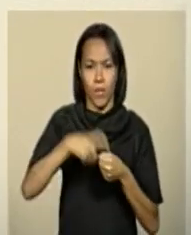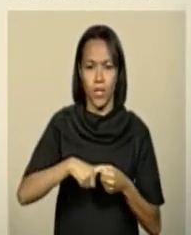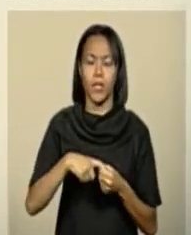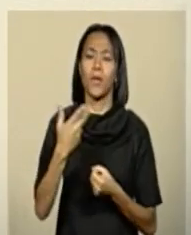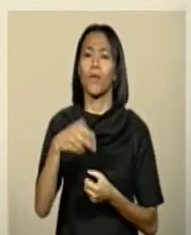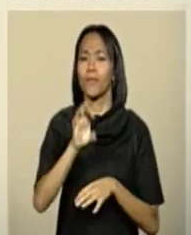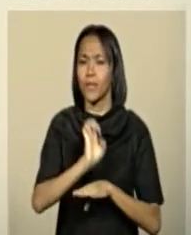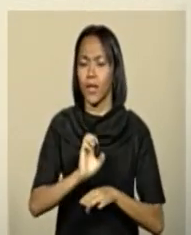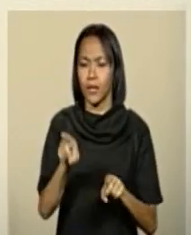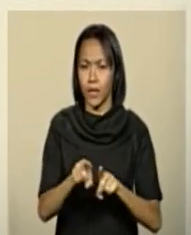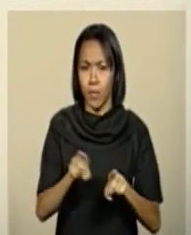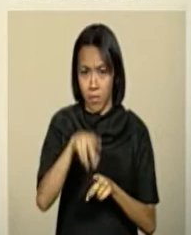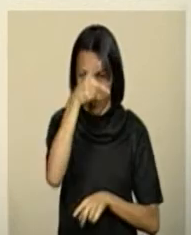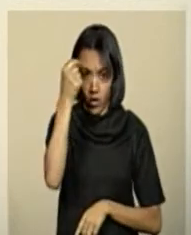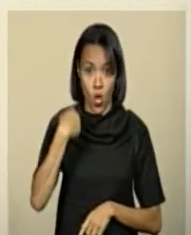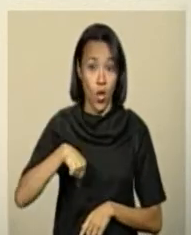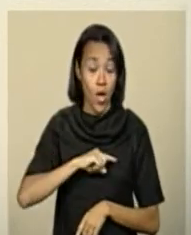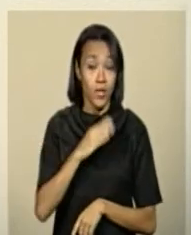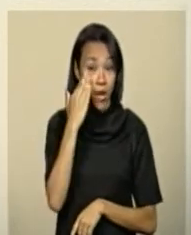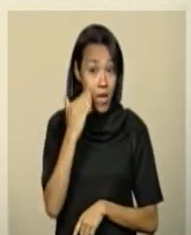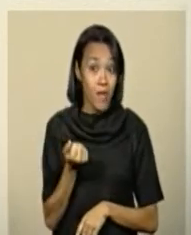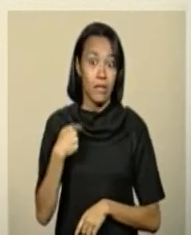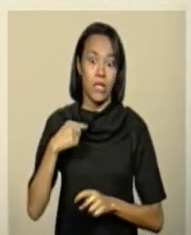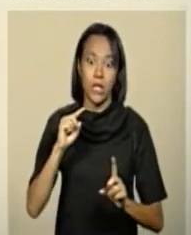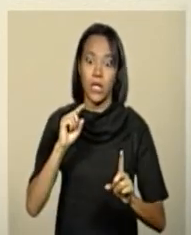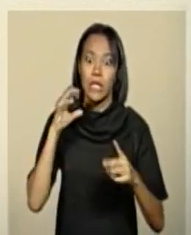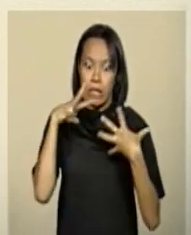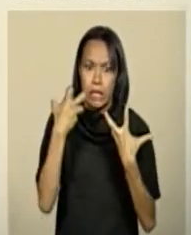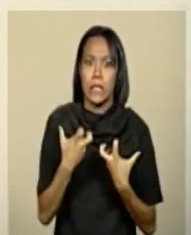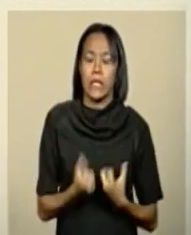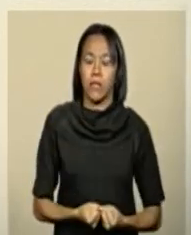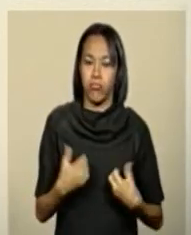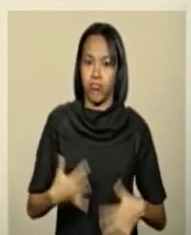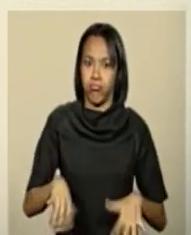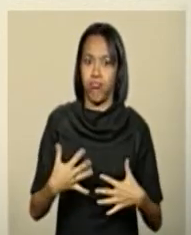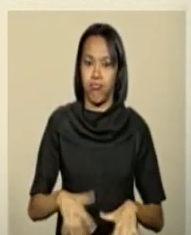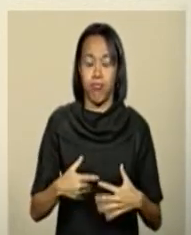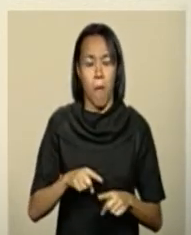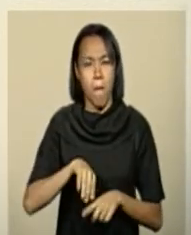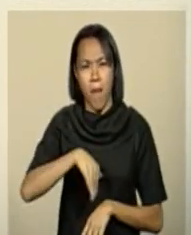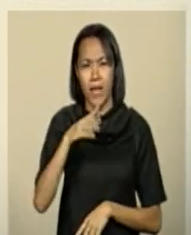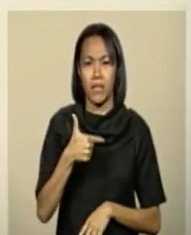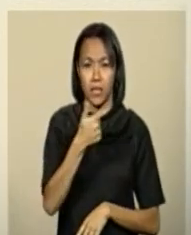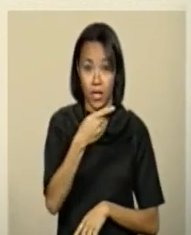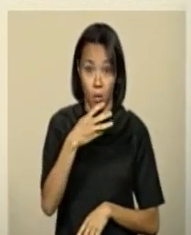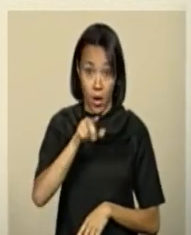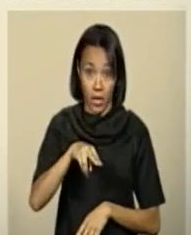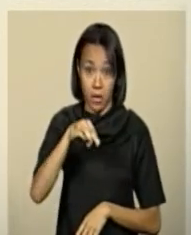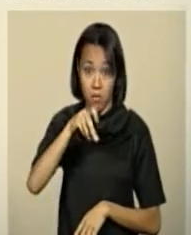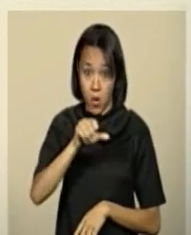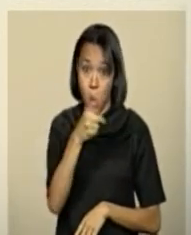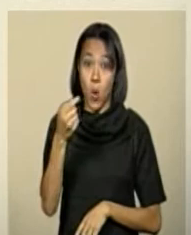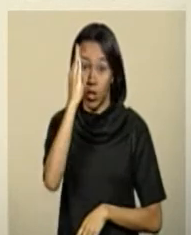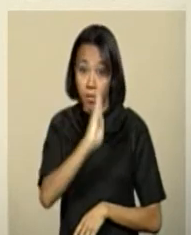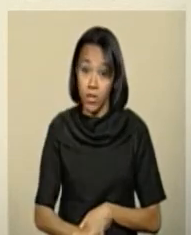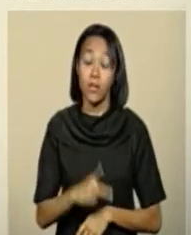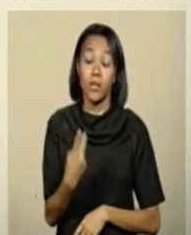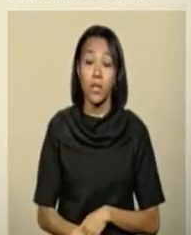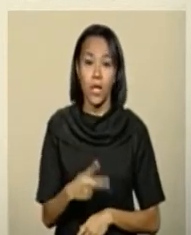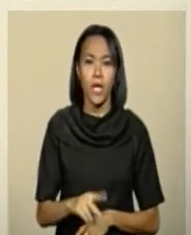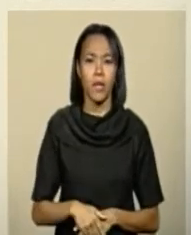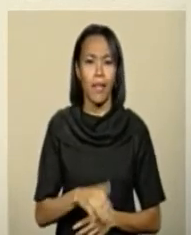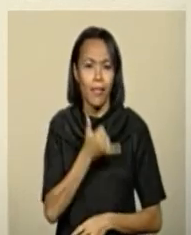com as prefeituras. Nós sabemos que o desafio é imenso, porque quase 140 milhões de brasileiros e